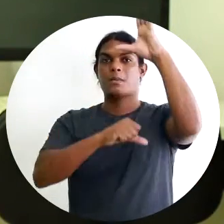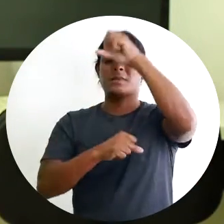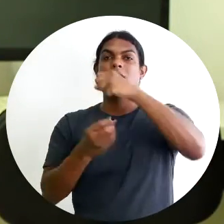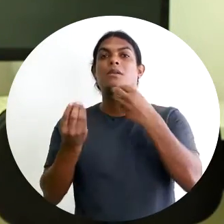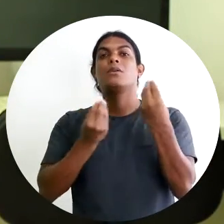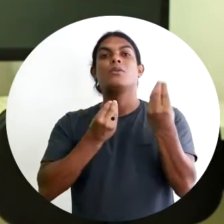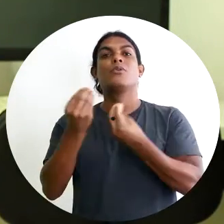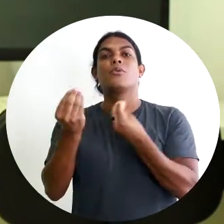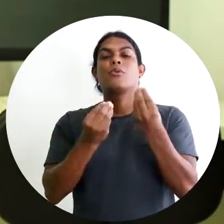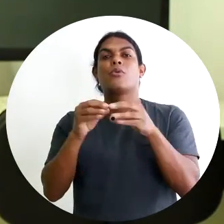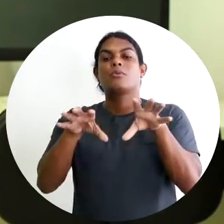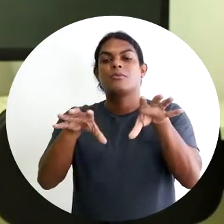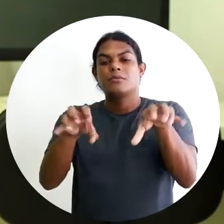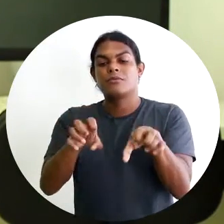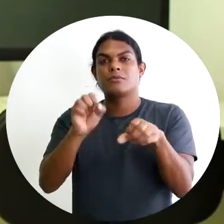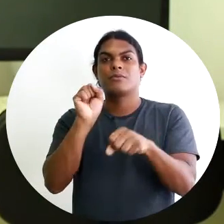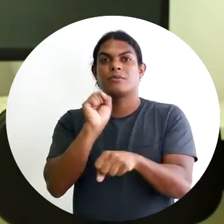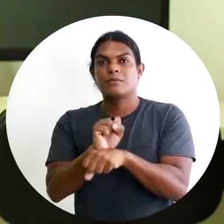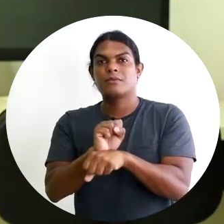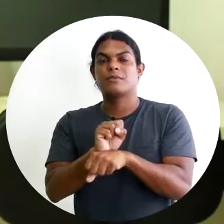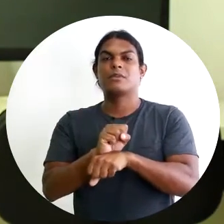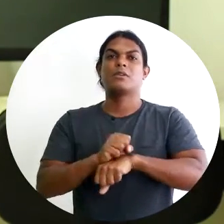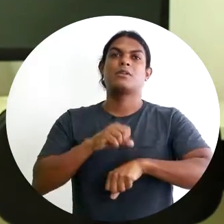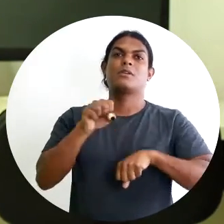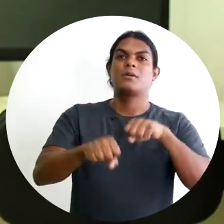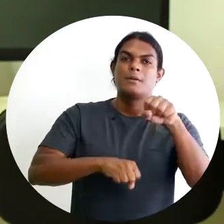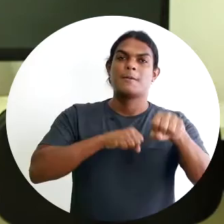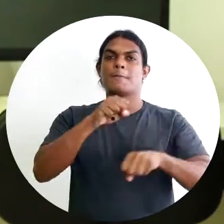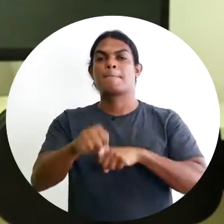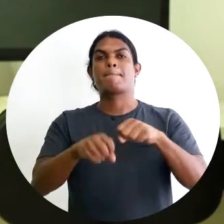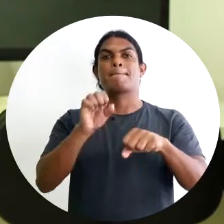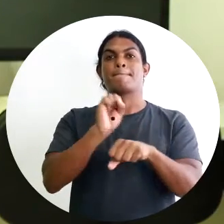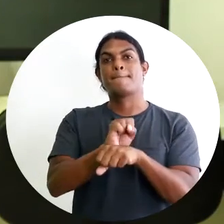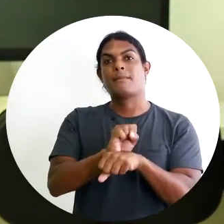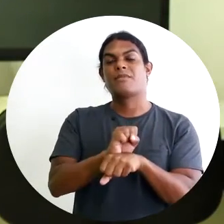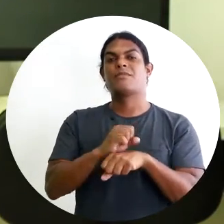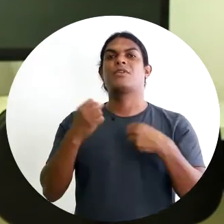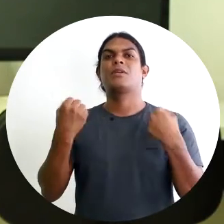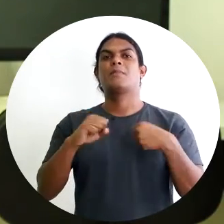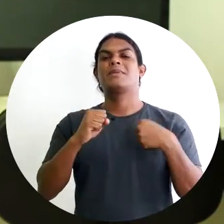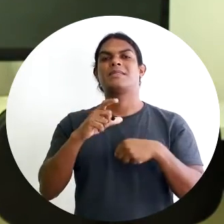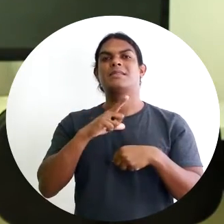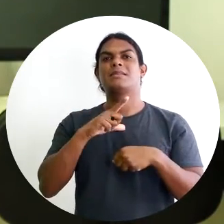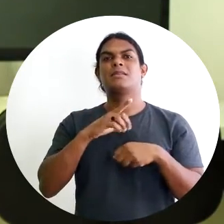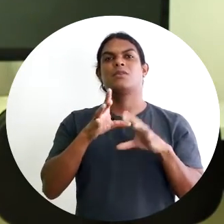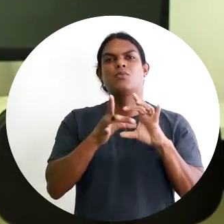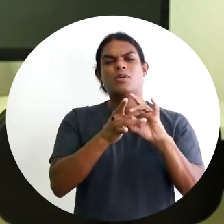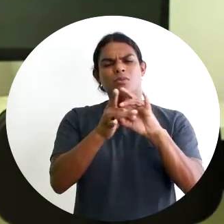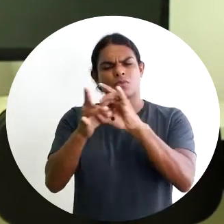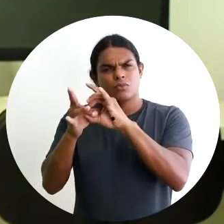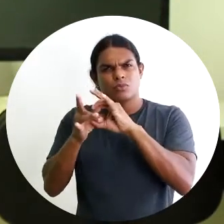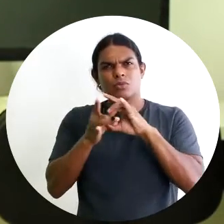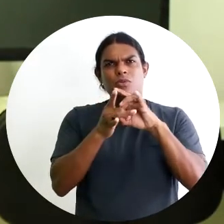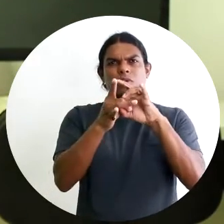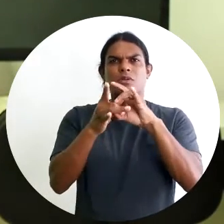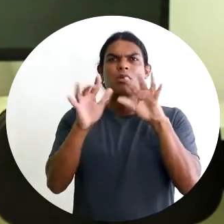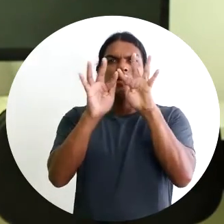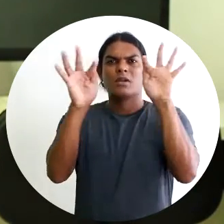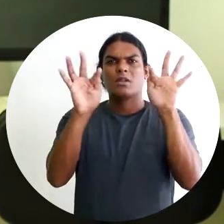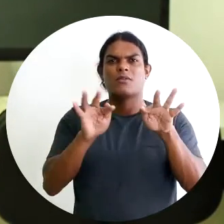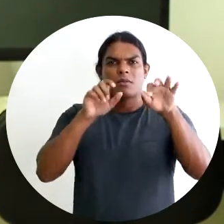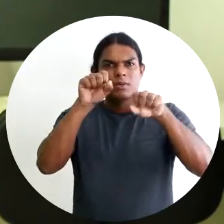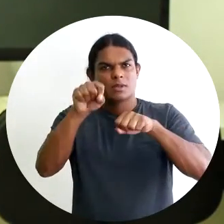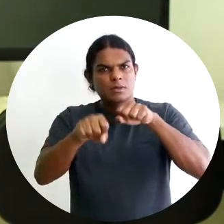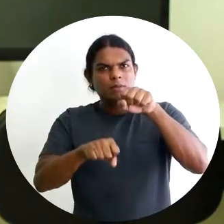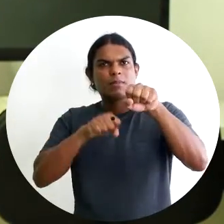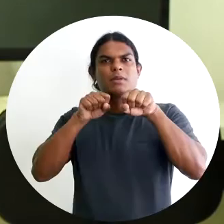pessoa, dependendo, a gente tem que ter uma sincronia no pedalar. Então, são coisas e técnicas que